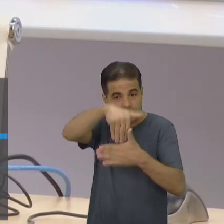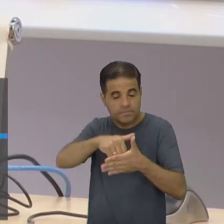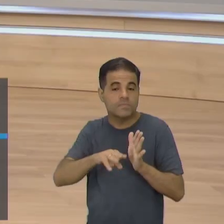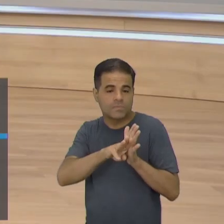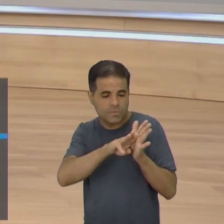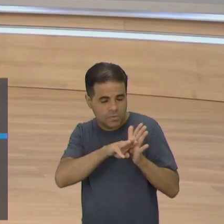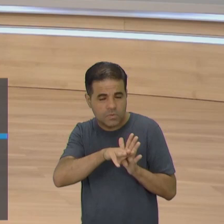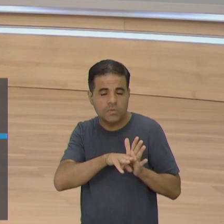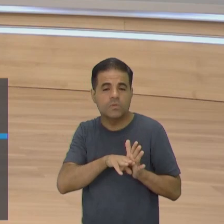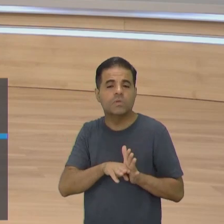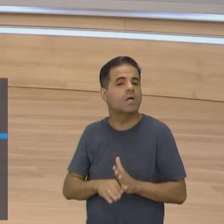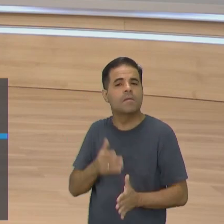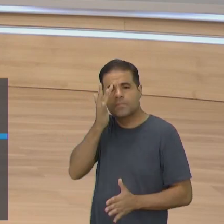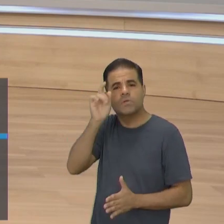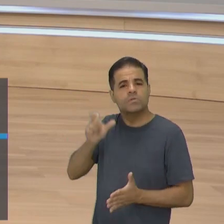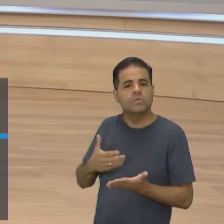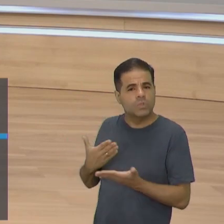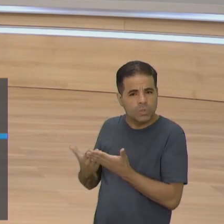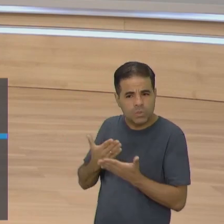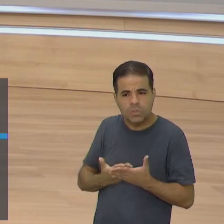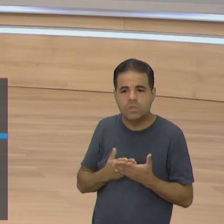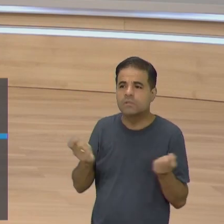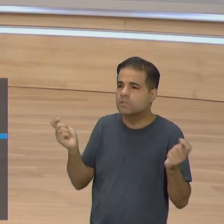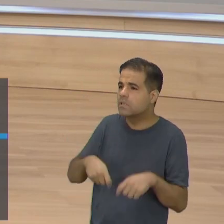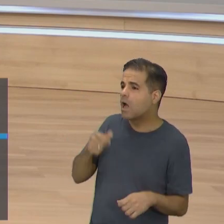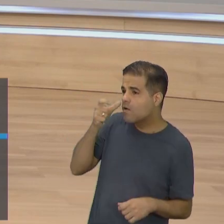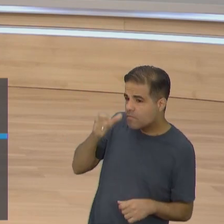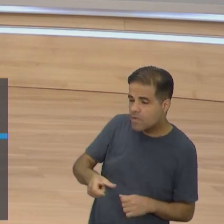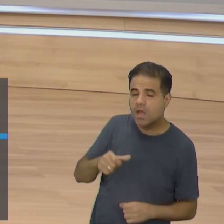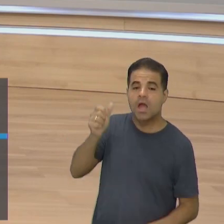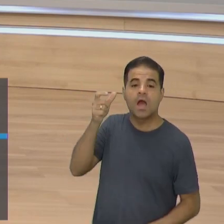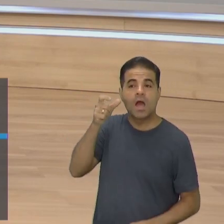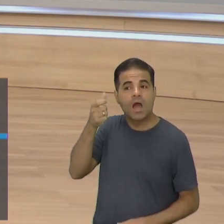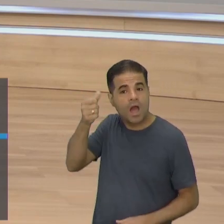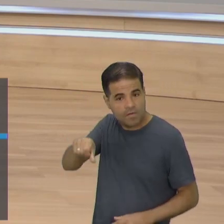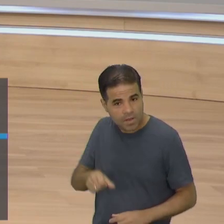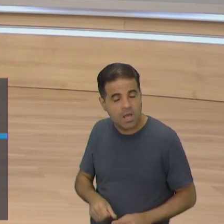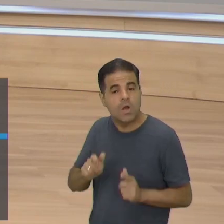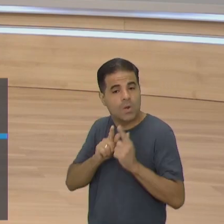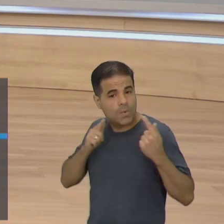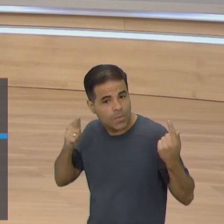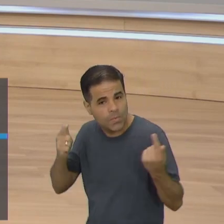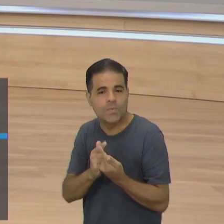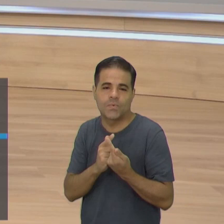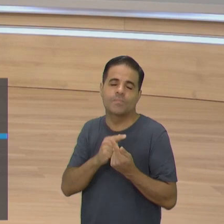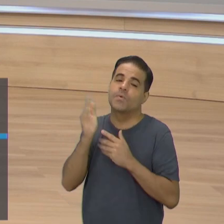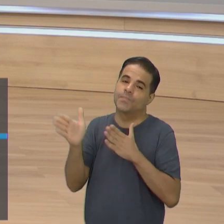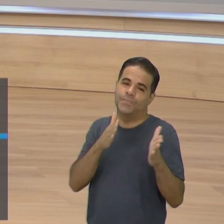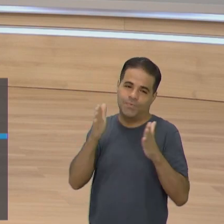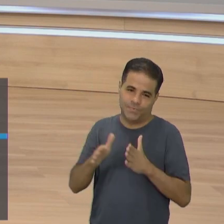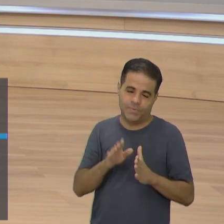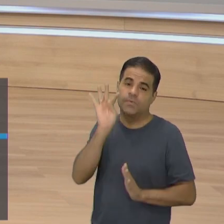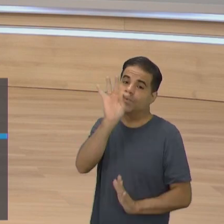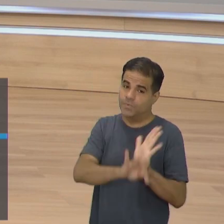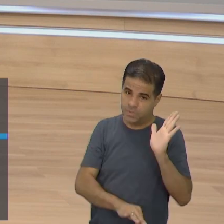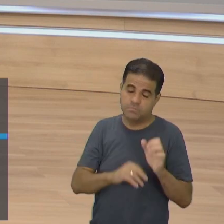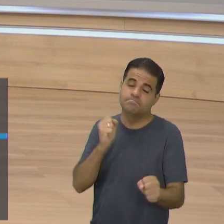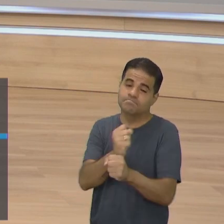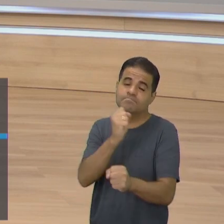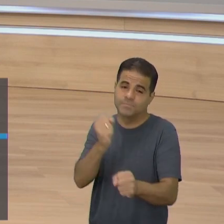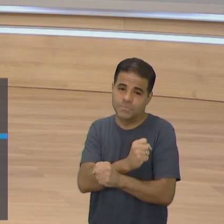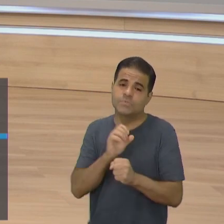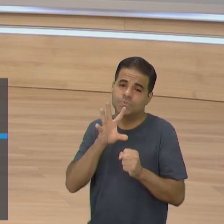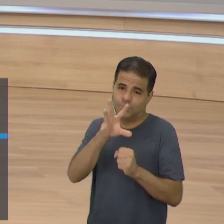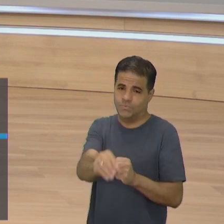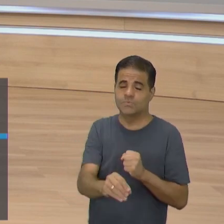metodologias ativas, o estudante também consegue avaliar o grupo e avaliar a produção final de tudo isso, a construção desse conhecimento,